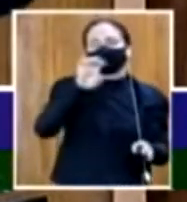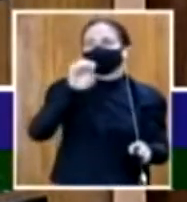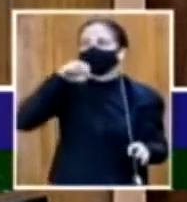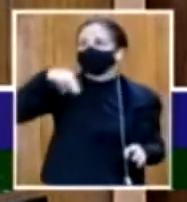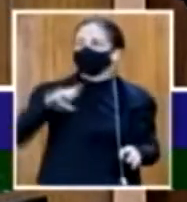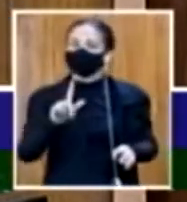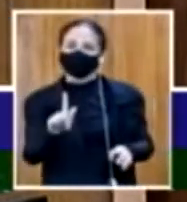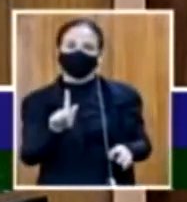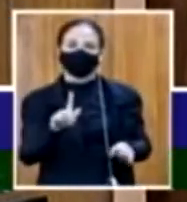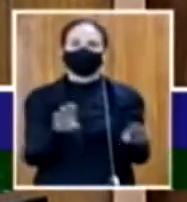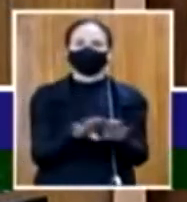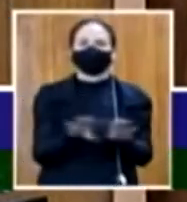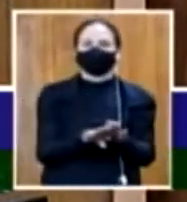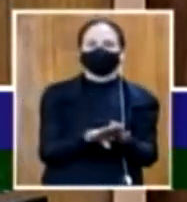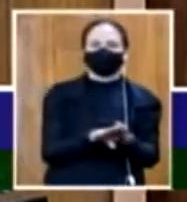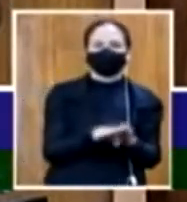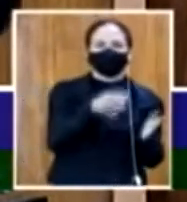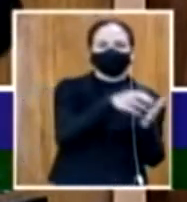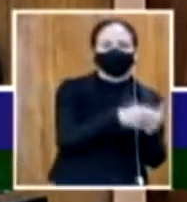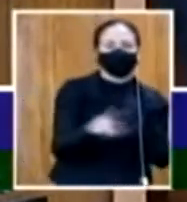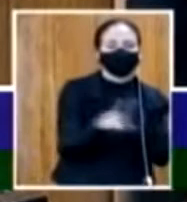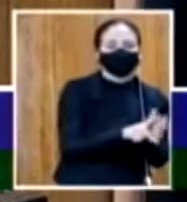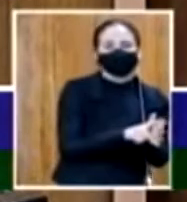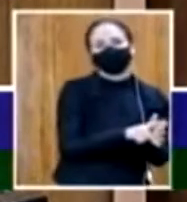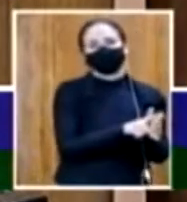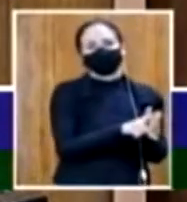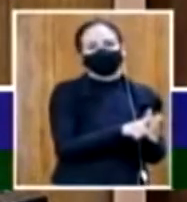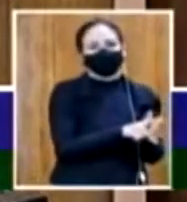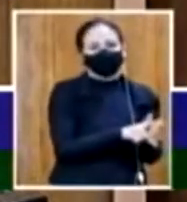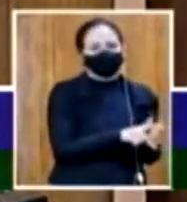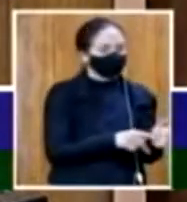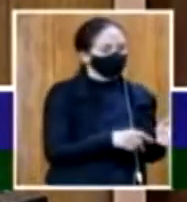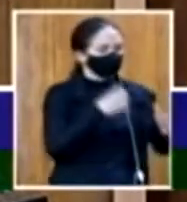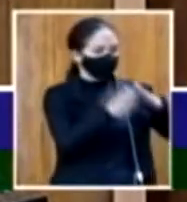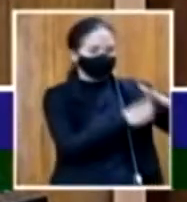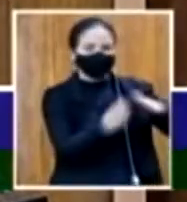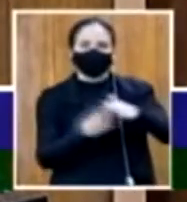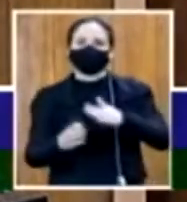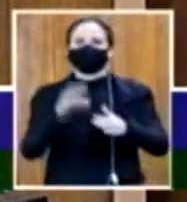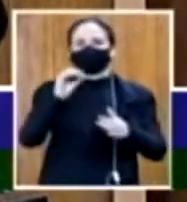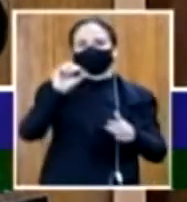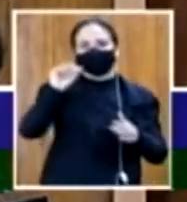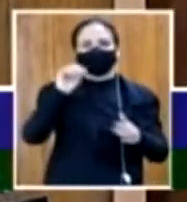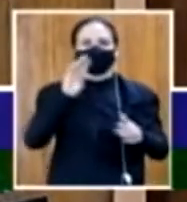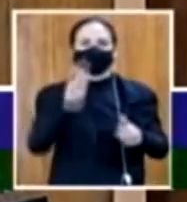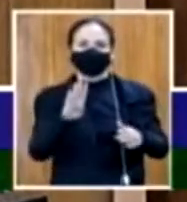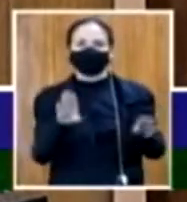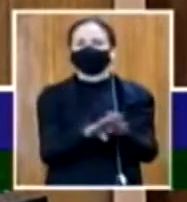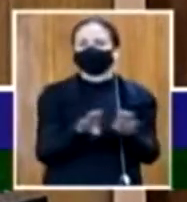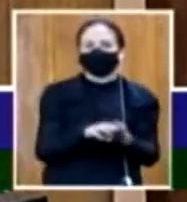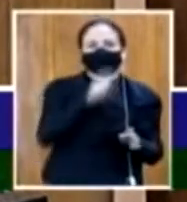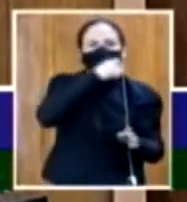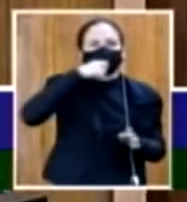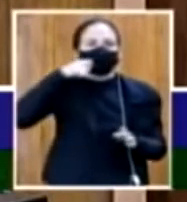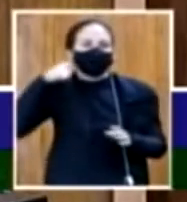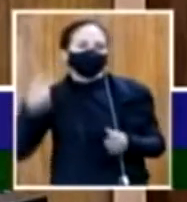sindicatos dos comerciantes, enfim, toda a sociedade, a OAB, o dentista, o